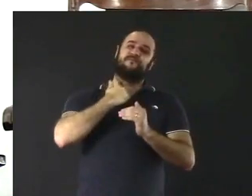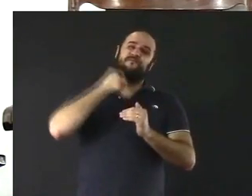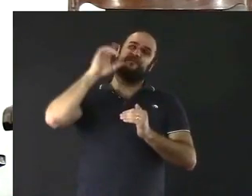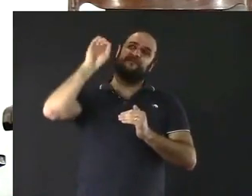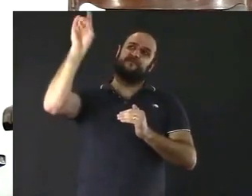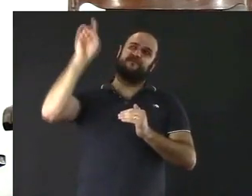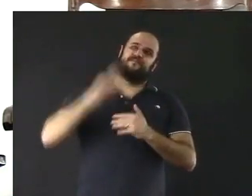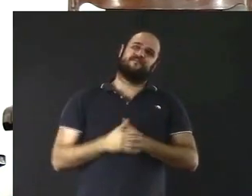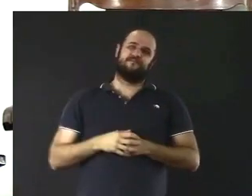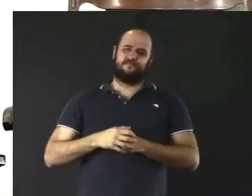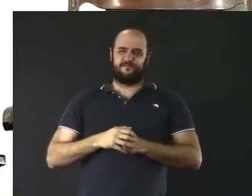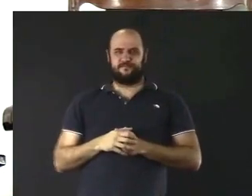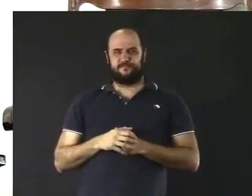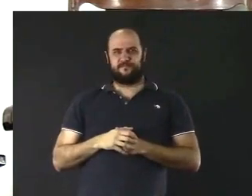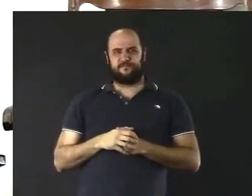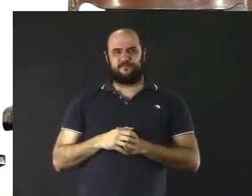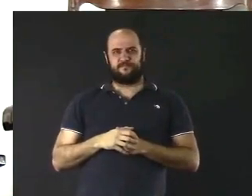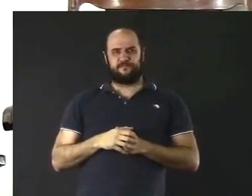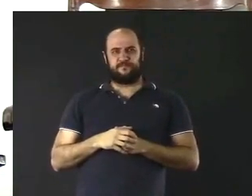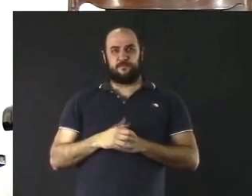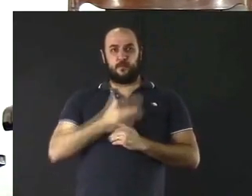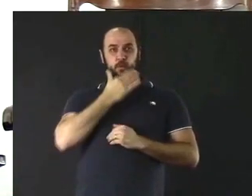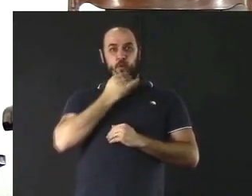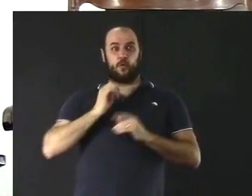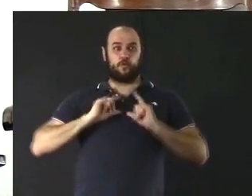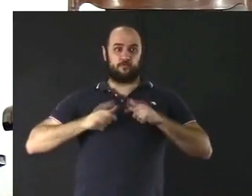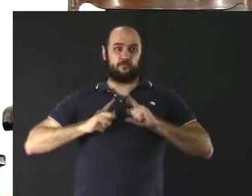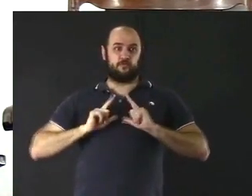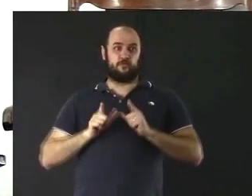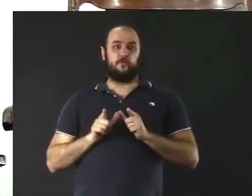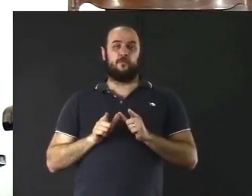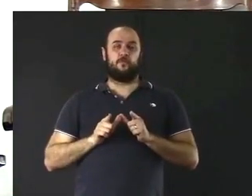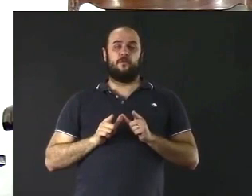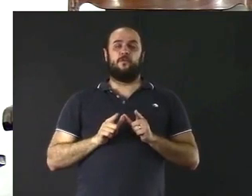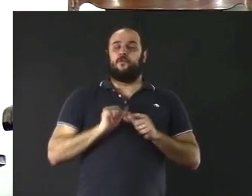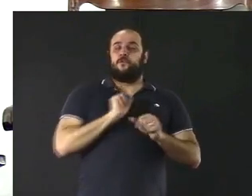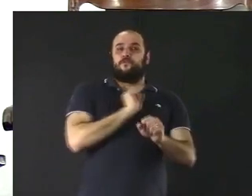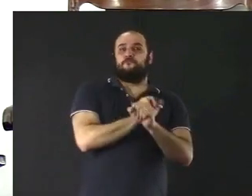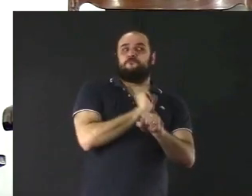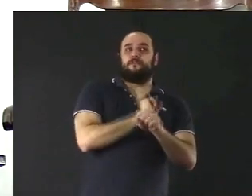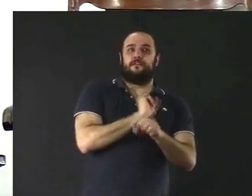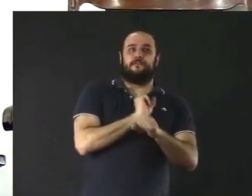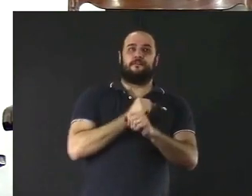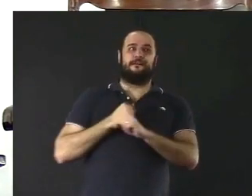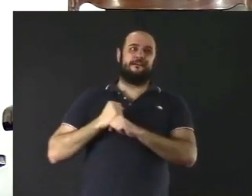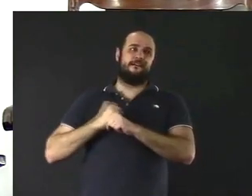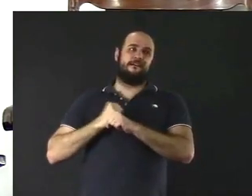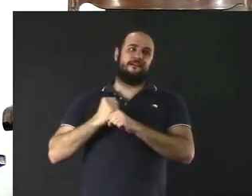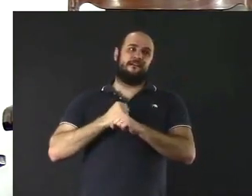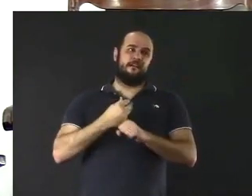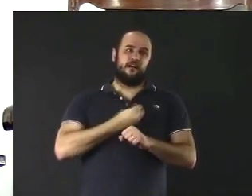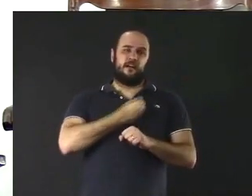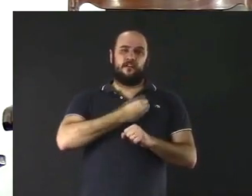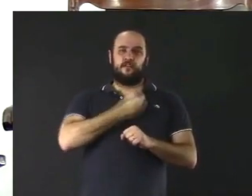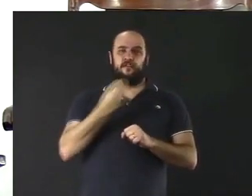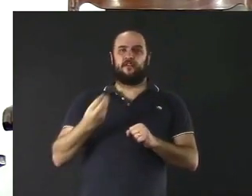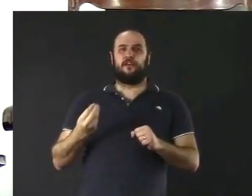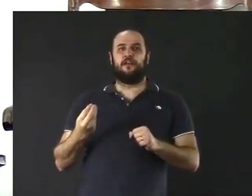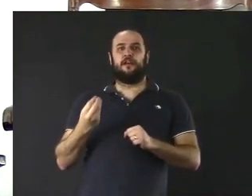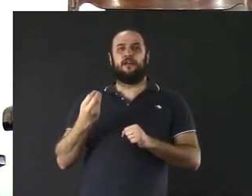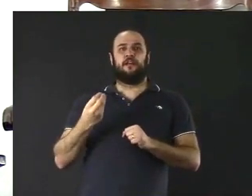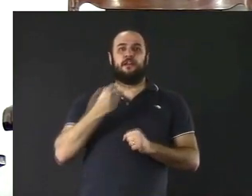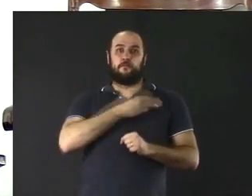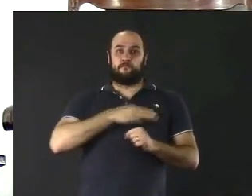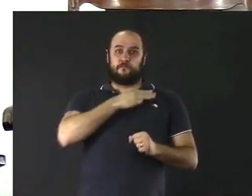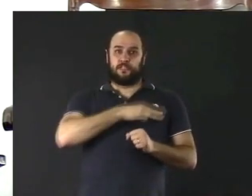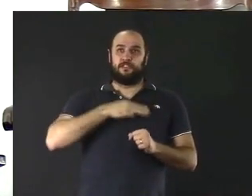Deus. E os judeus que aguardavam por tanto tempo a vinda do Messias,